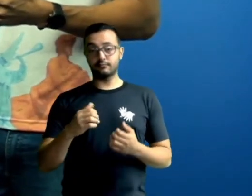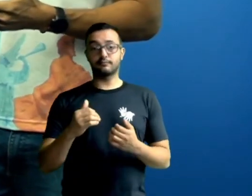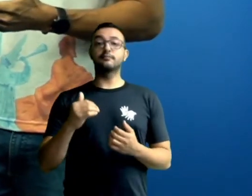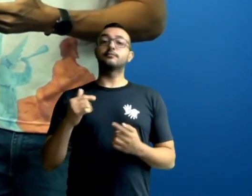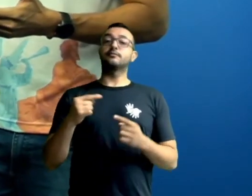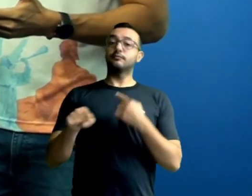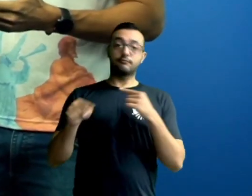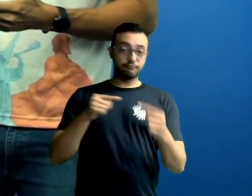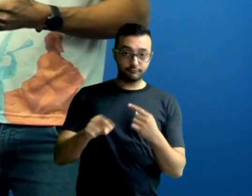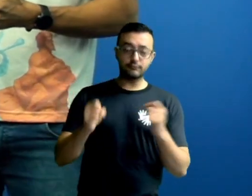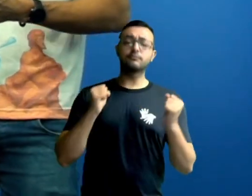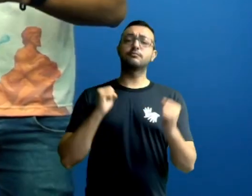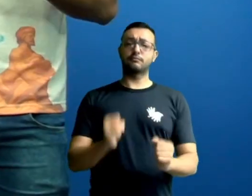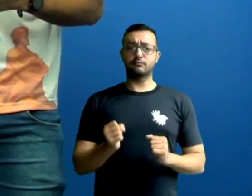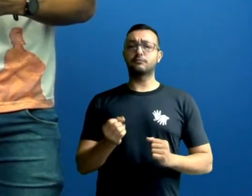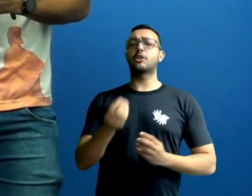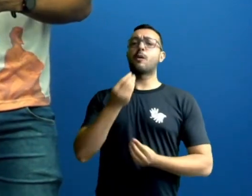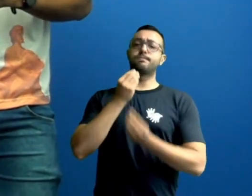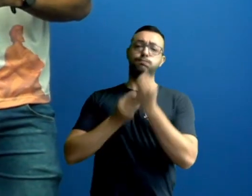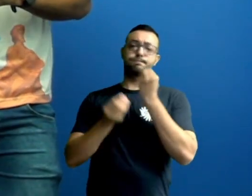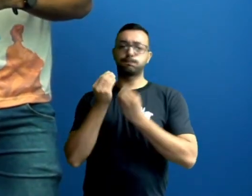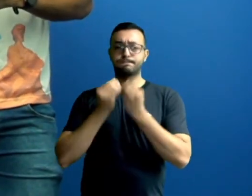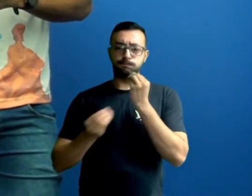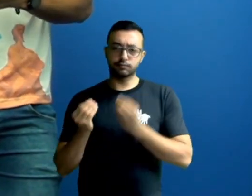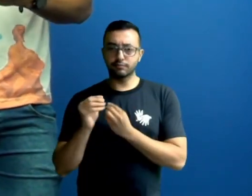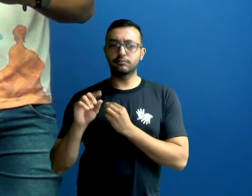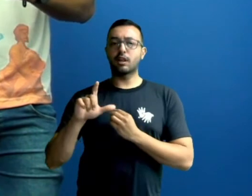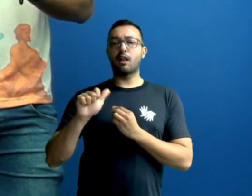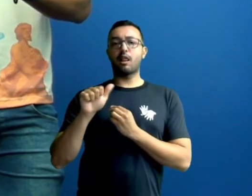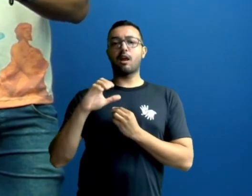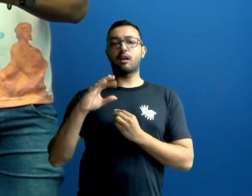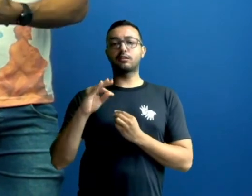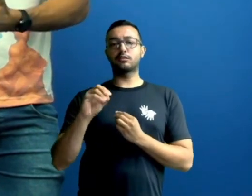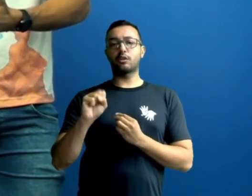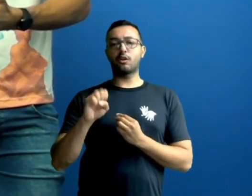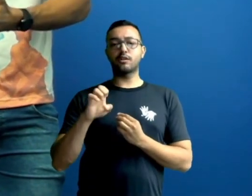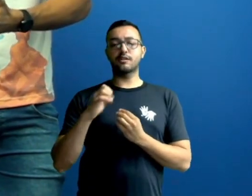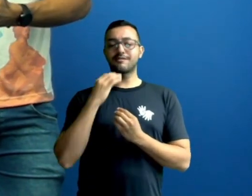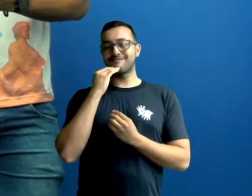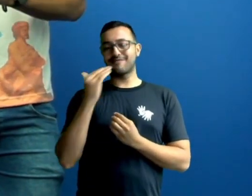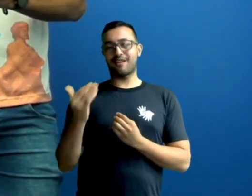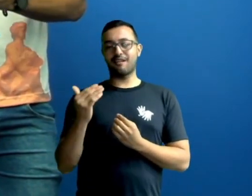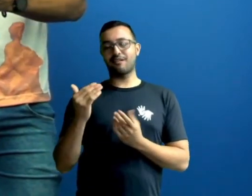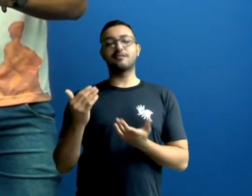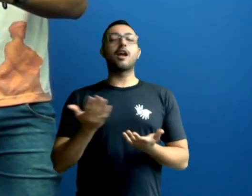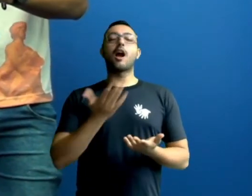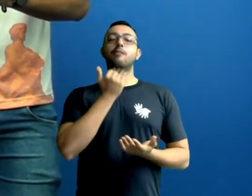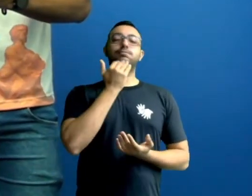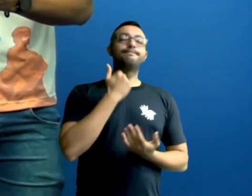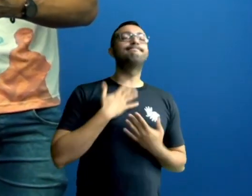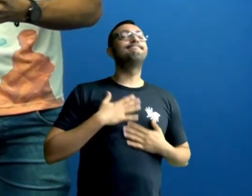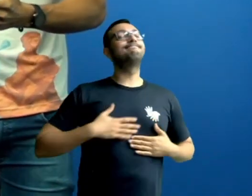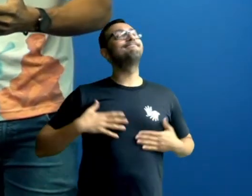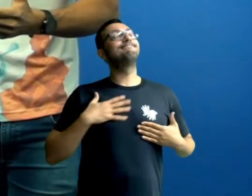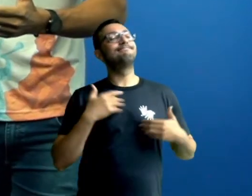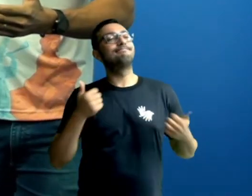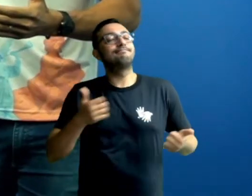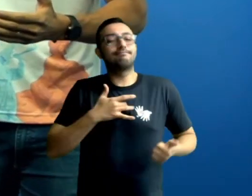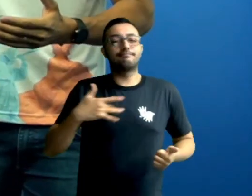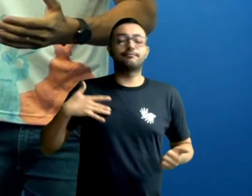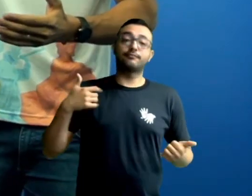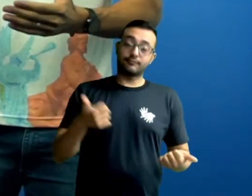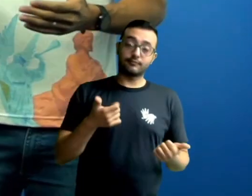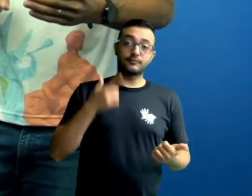consumir aquele determinado alimento sem ter, por exemplo, uma reação alérgica. Então observe que lá nas prateleiras